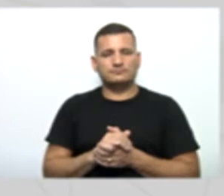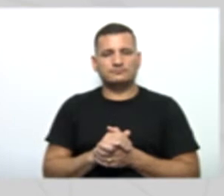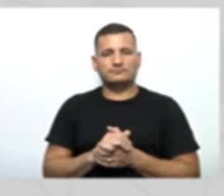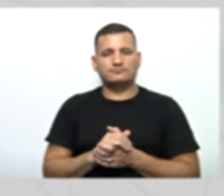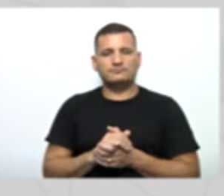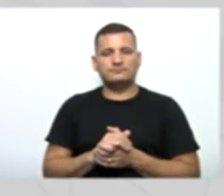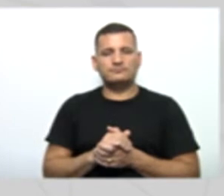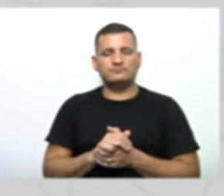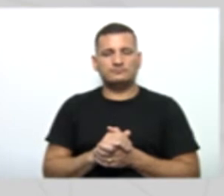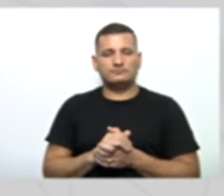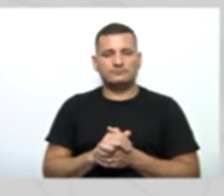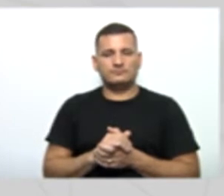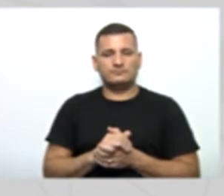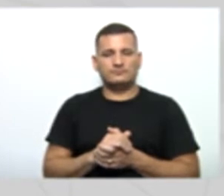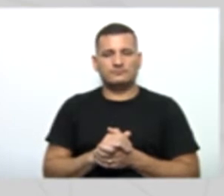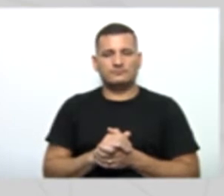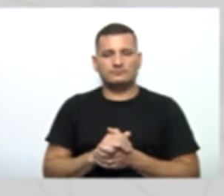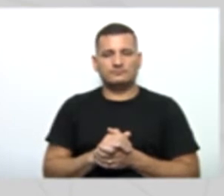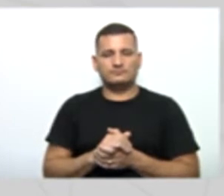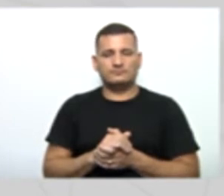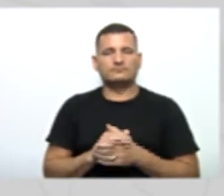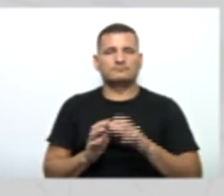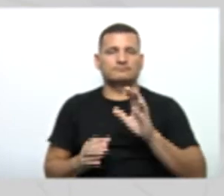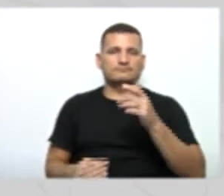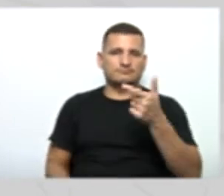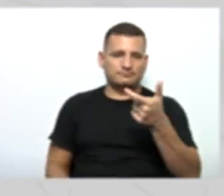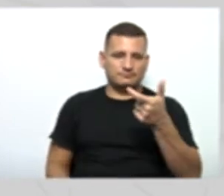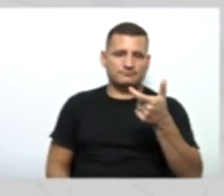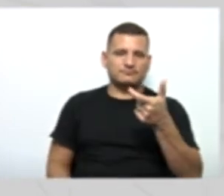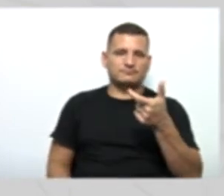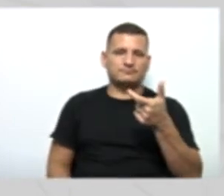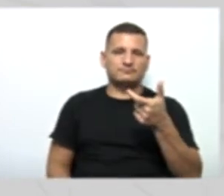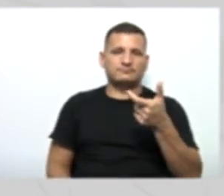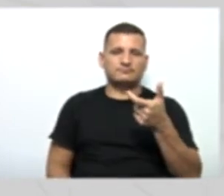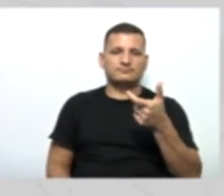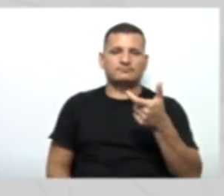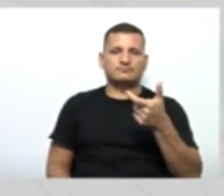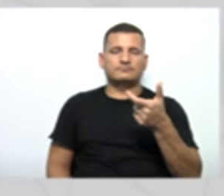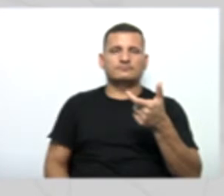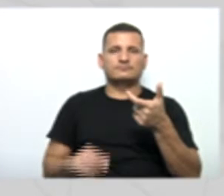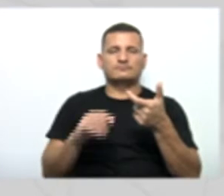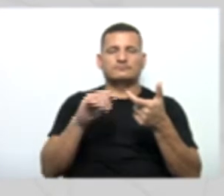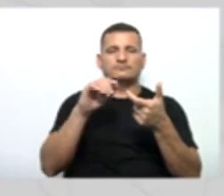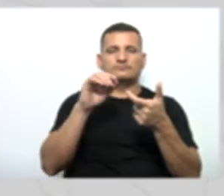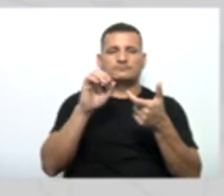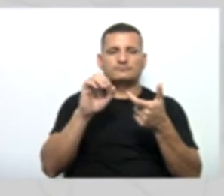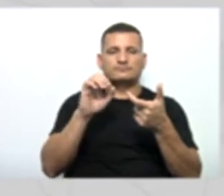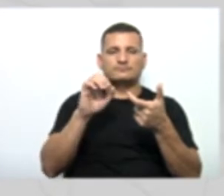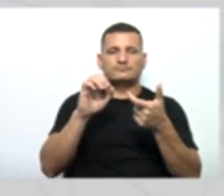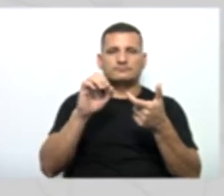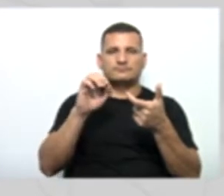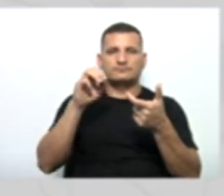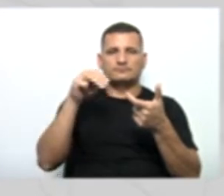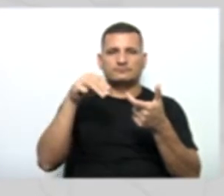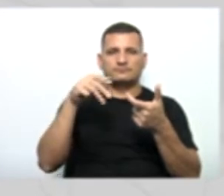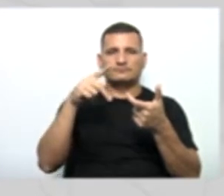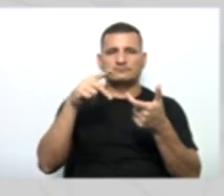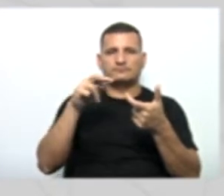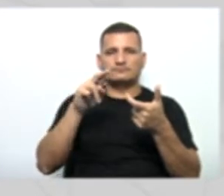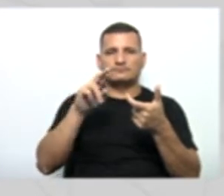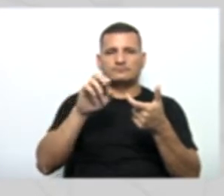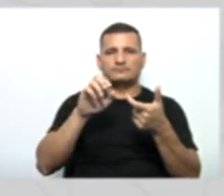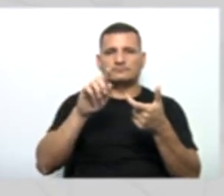Vejam bem, ó. Ó, você tem a identificação dos atributos. Por exemplo, aqui, ó, você